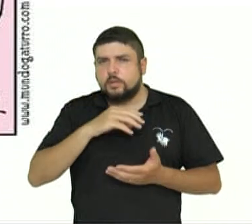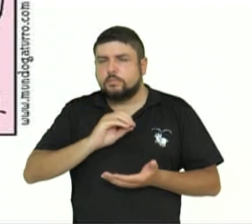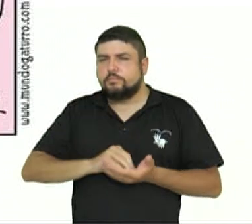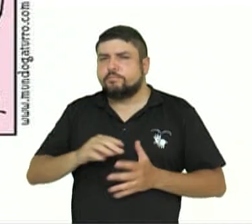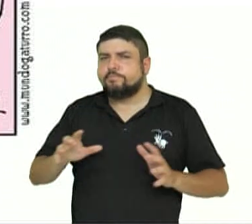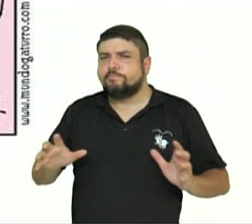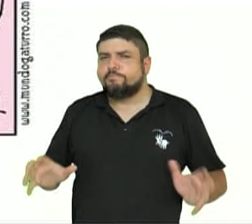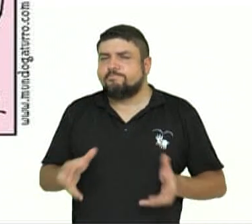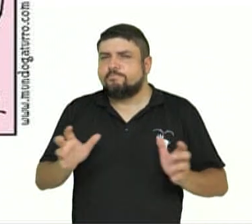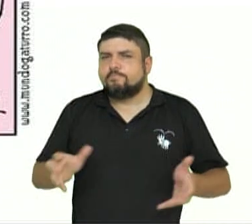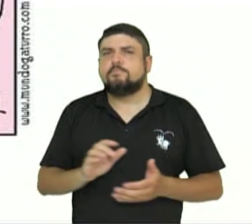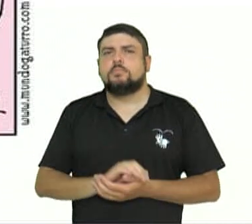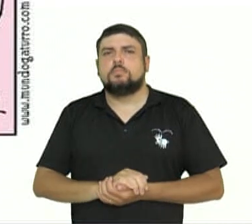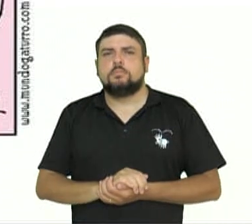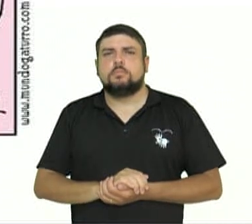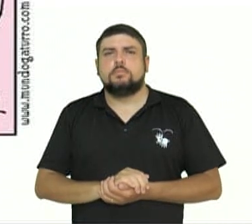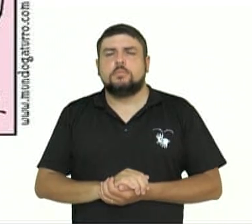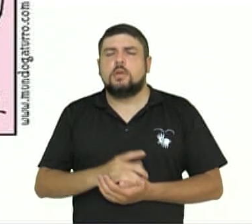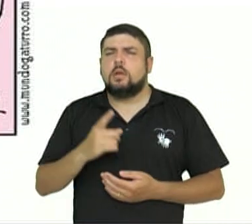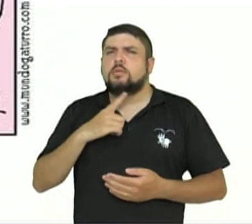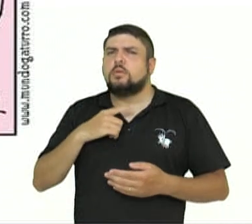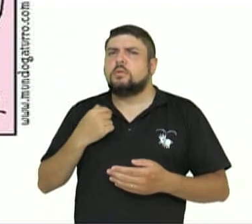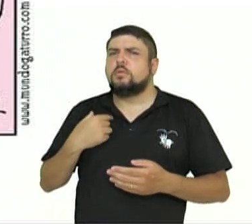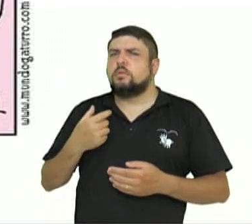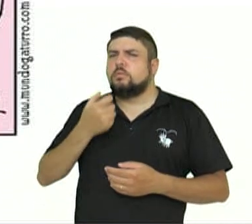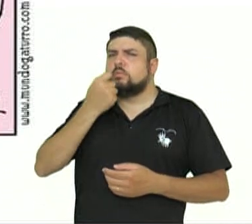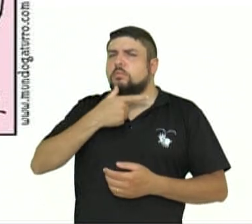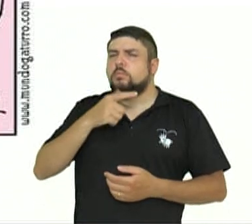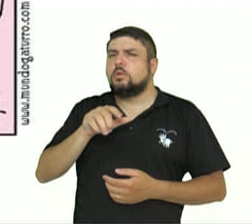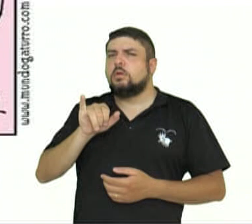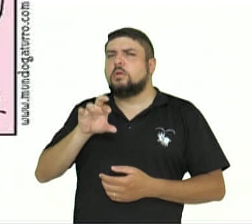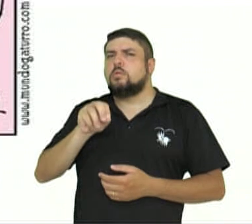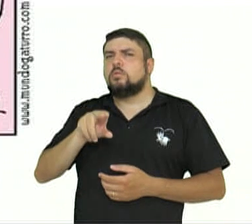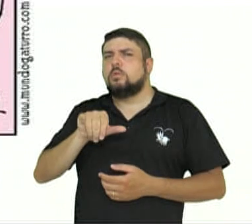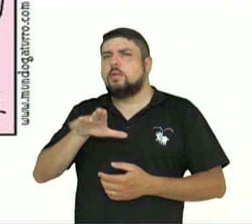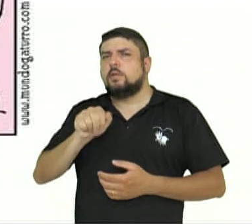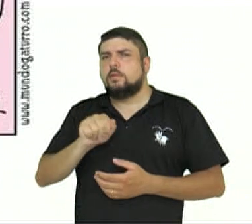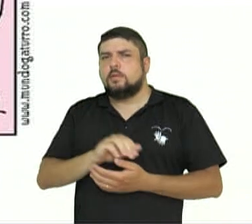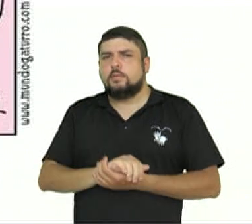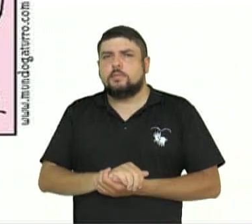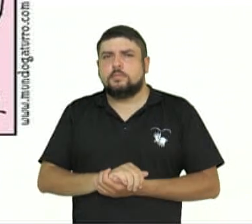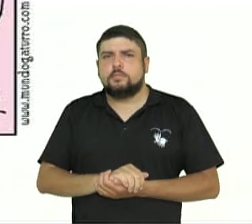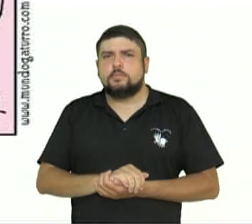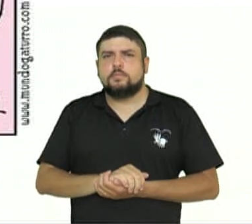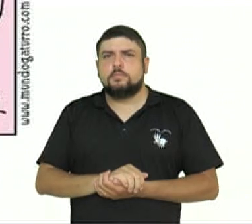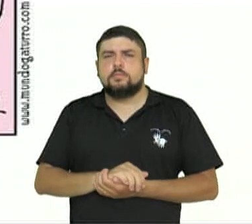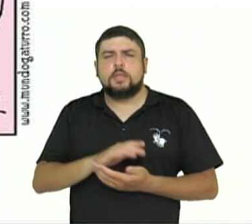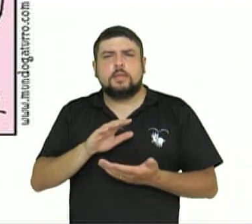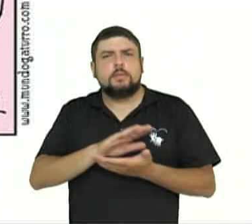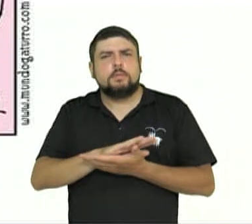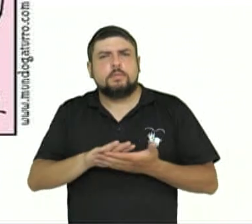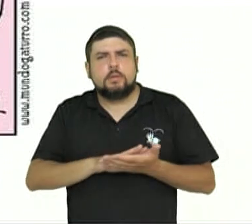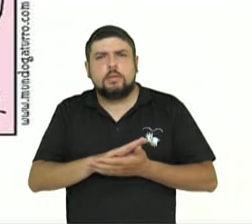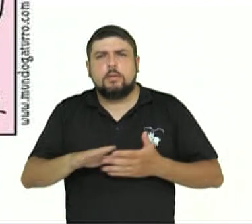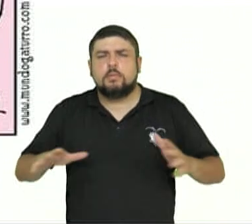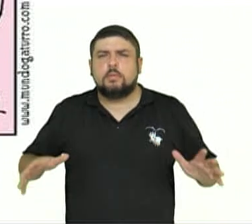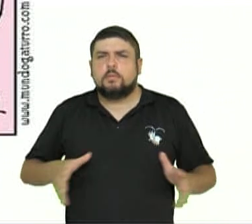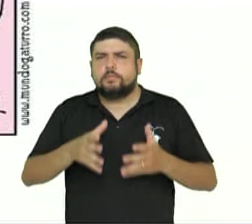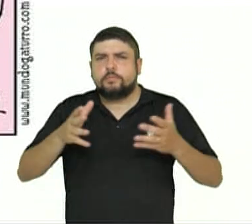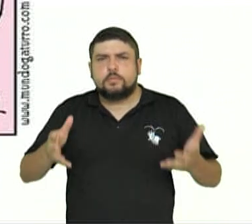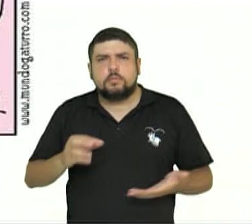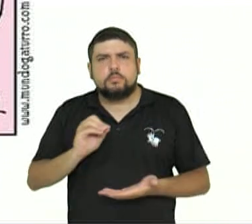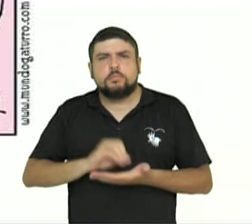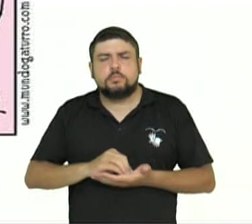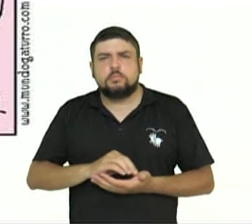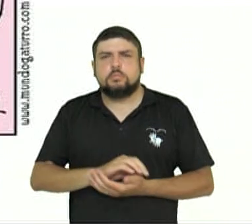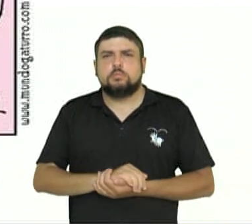aí, né? Nesse pensamento, nessa conclusão a que ele chega aí. Nossa, nada de incentivo, de motivação.